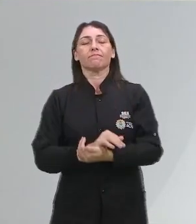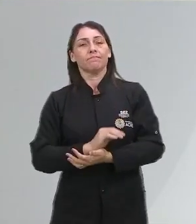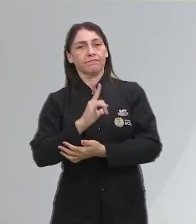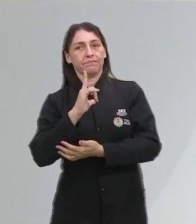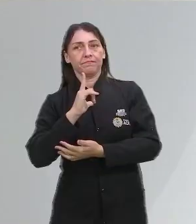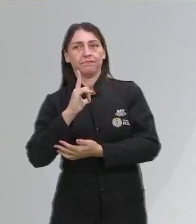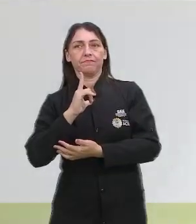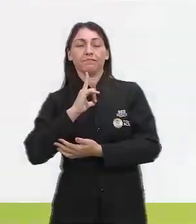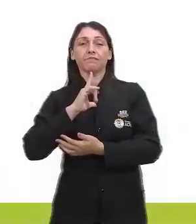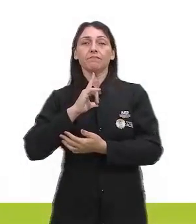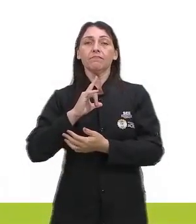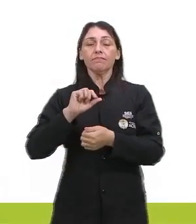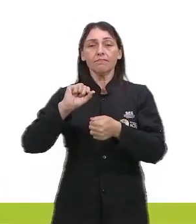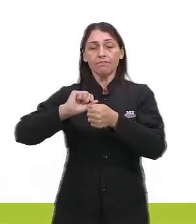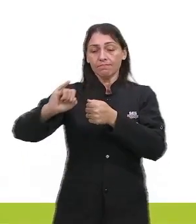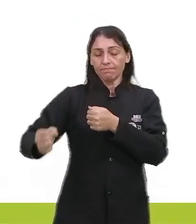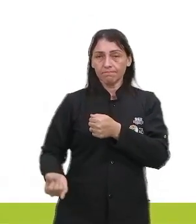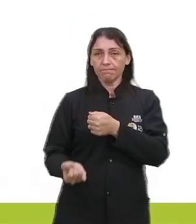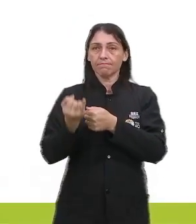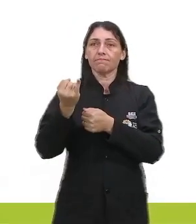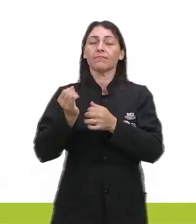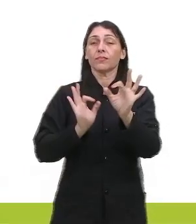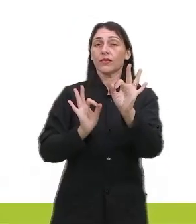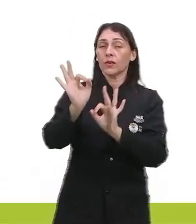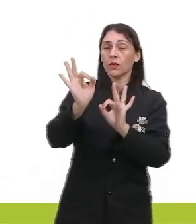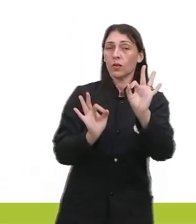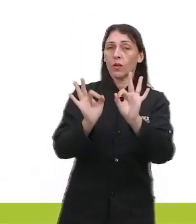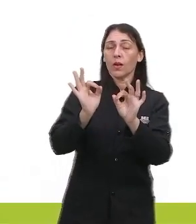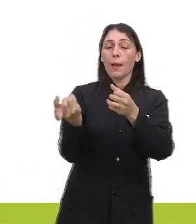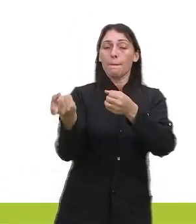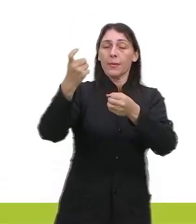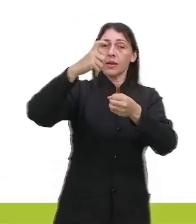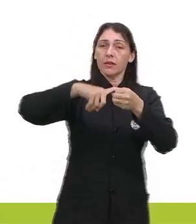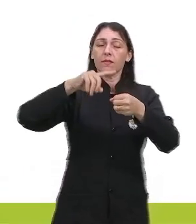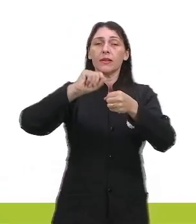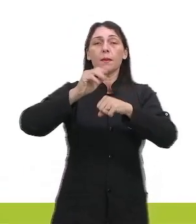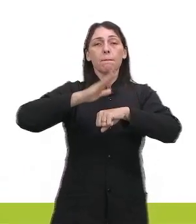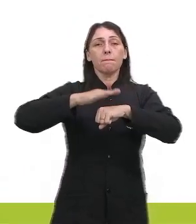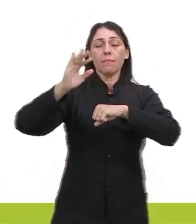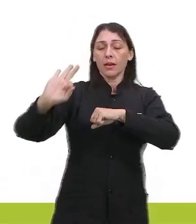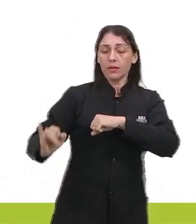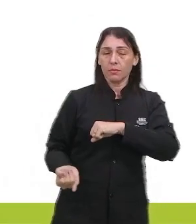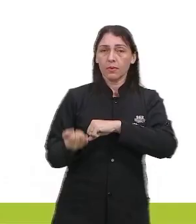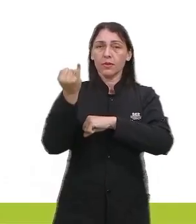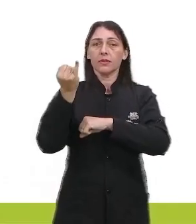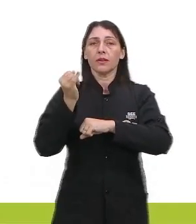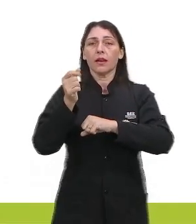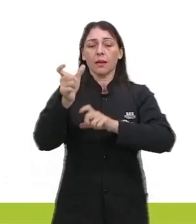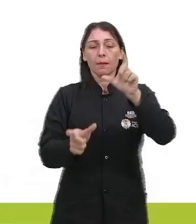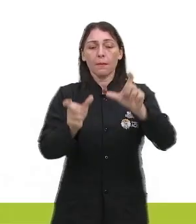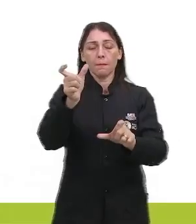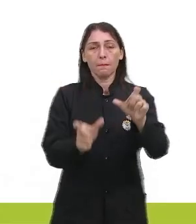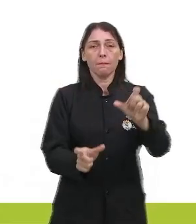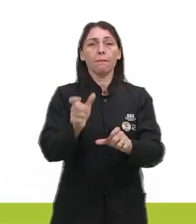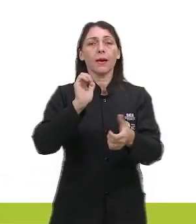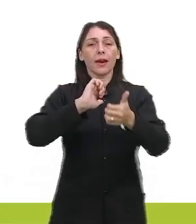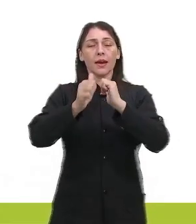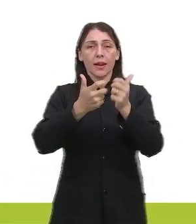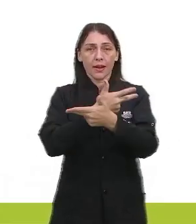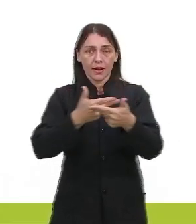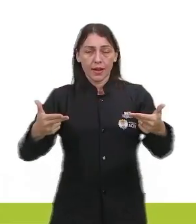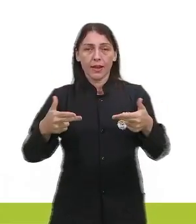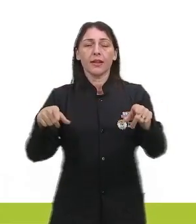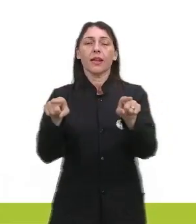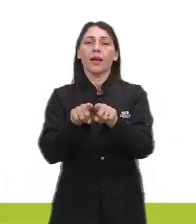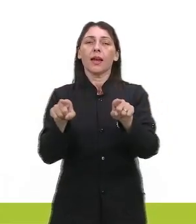a criação de oportunidades, que é envolver organizações parceiras para criar mais oportunidades para atletas de ambos os gêneros, programas